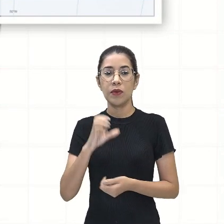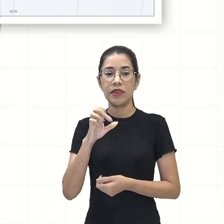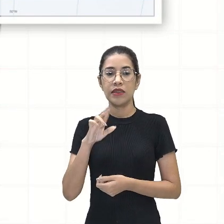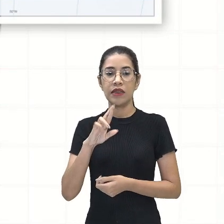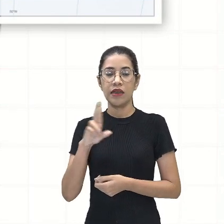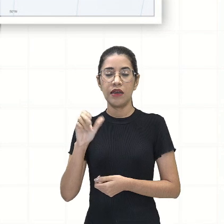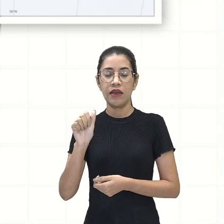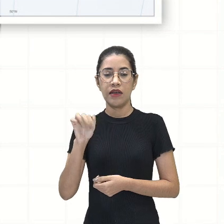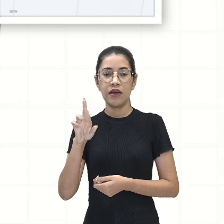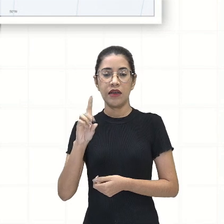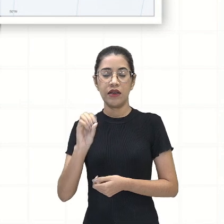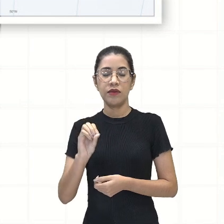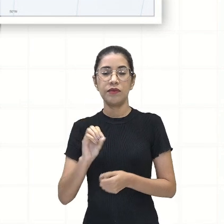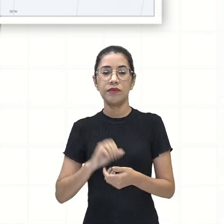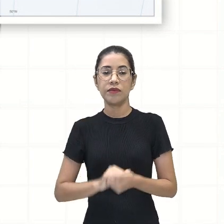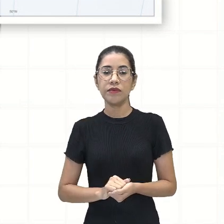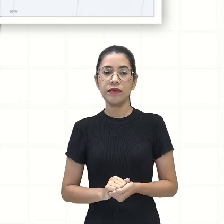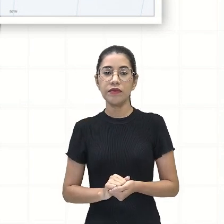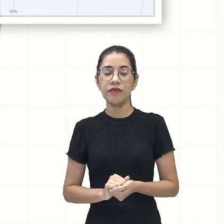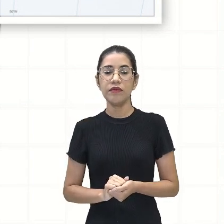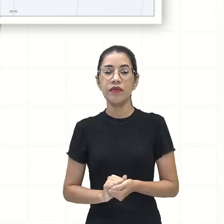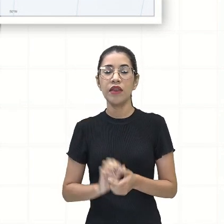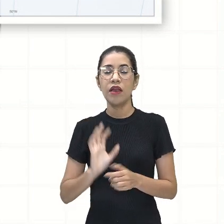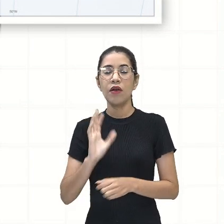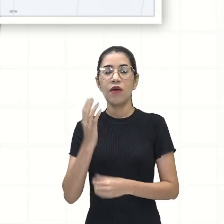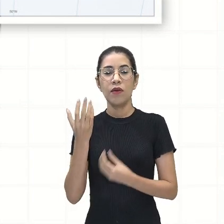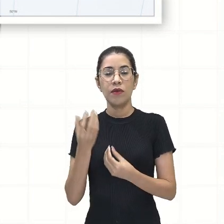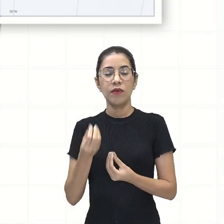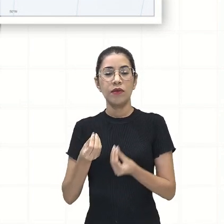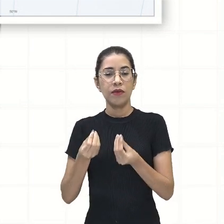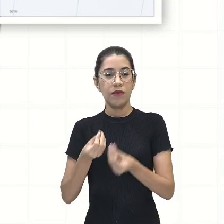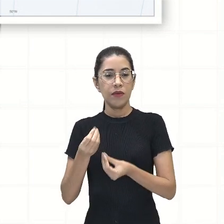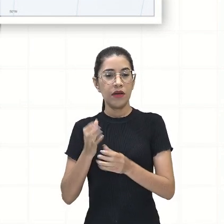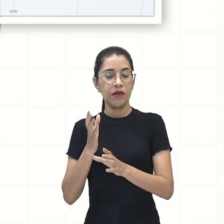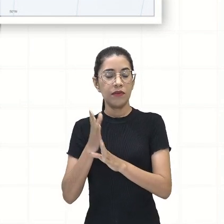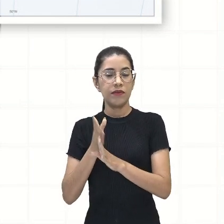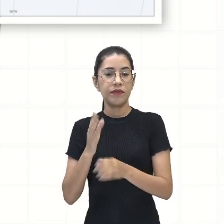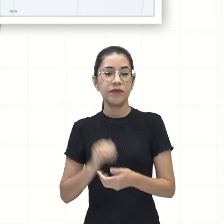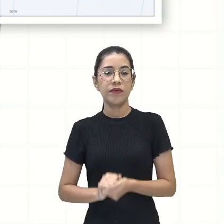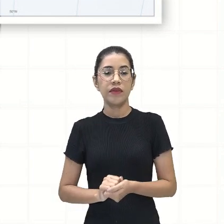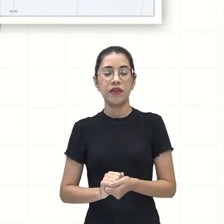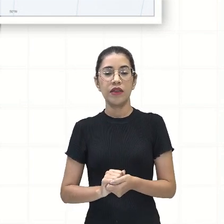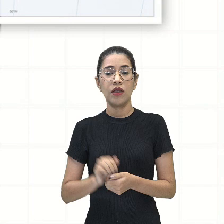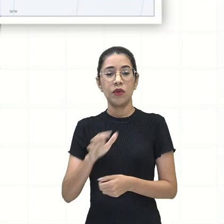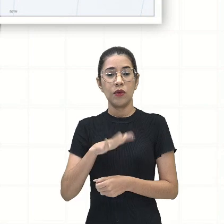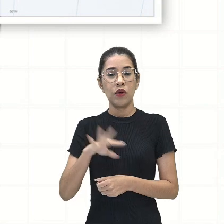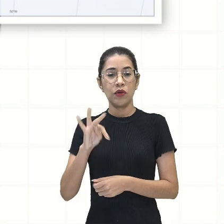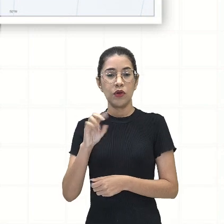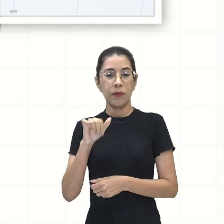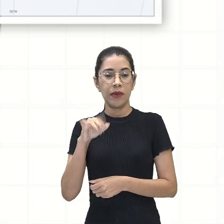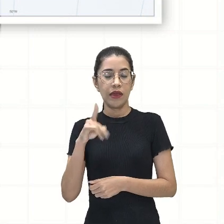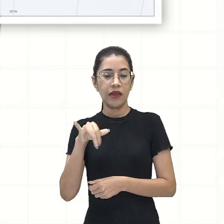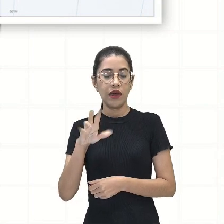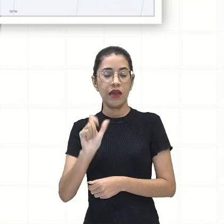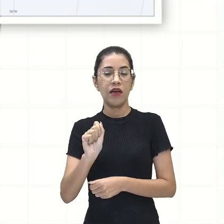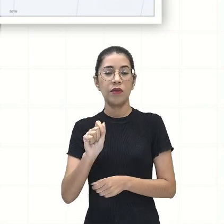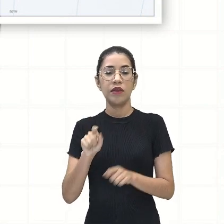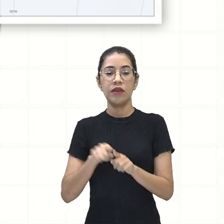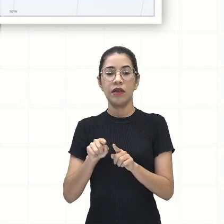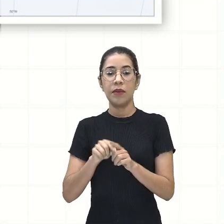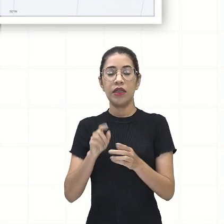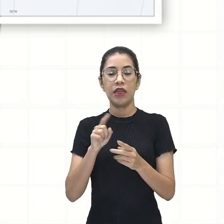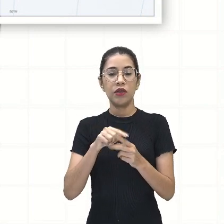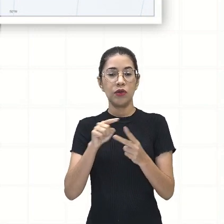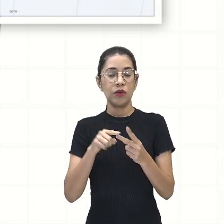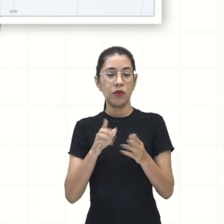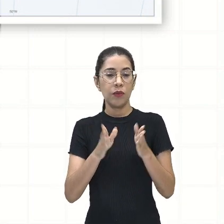O cerrado, ele ocorre nas regiões de clima tropical, com duas estações